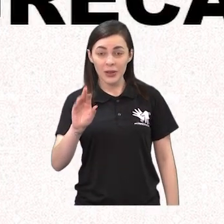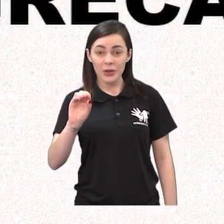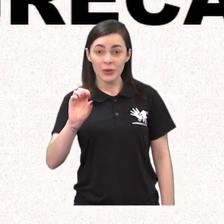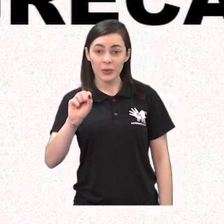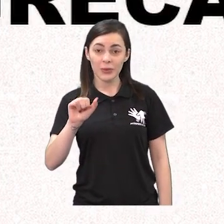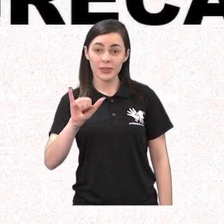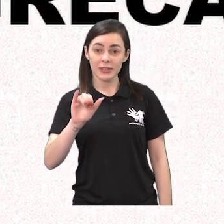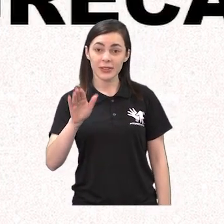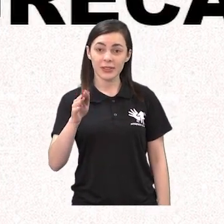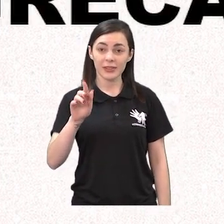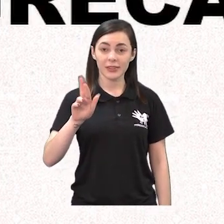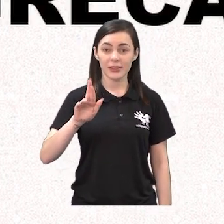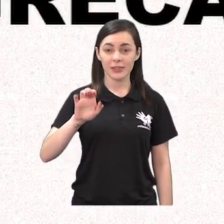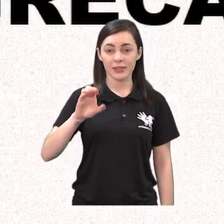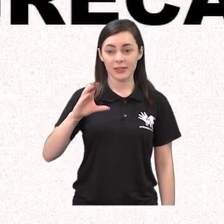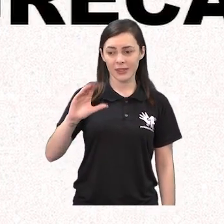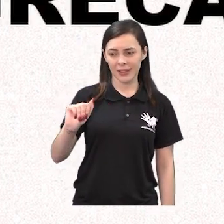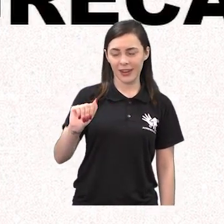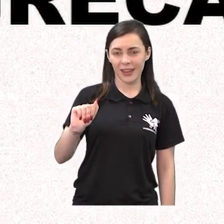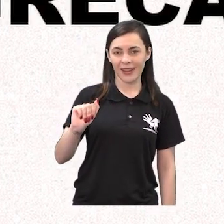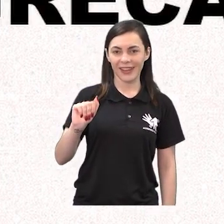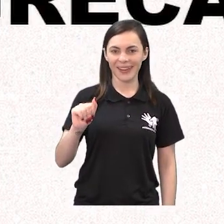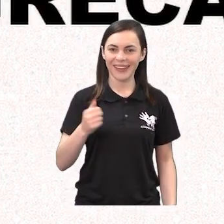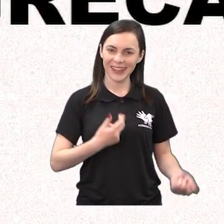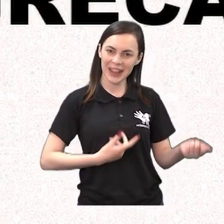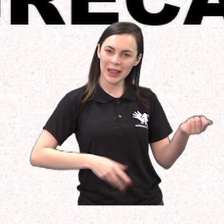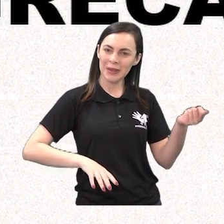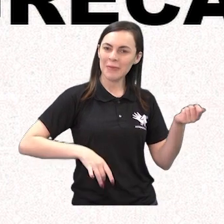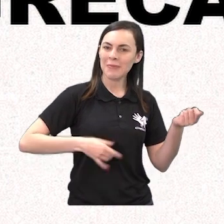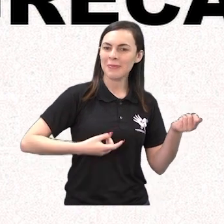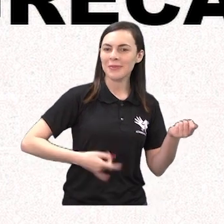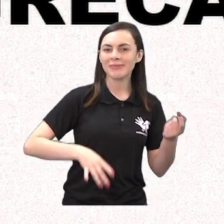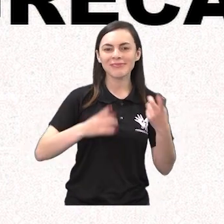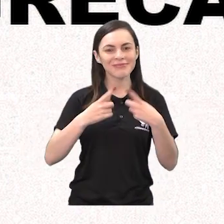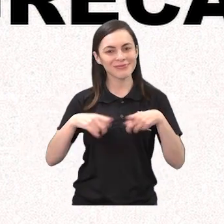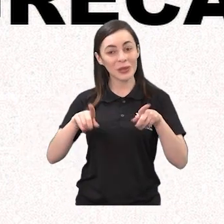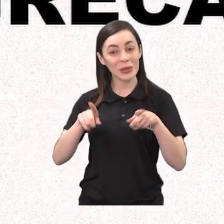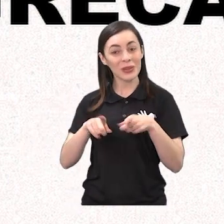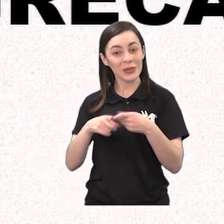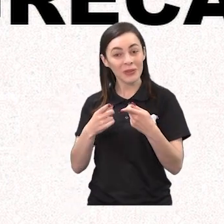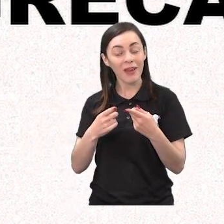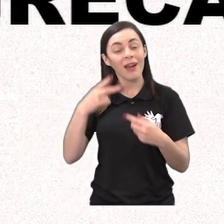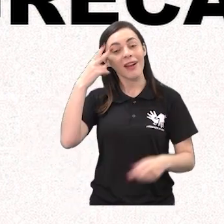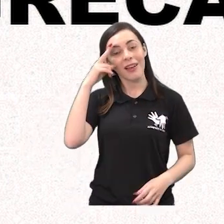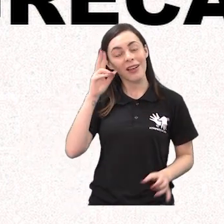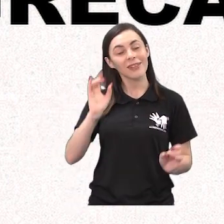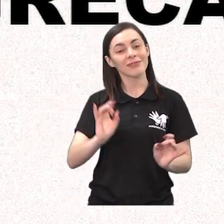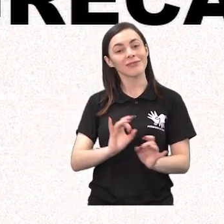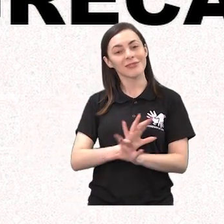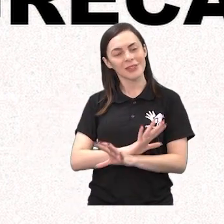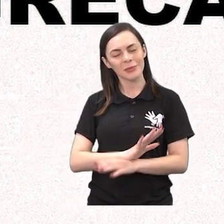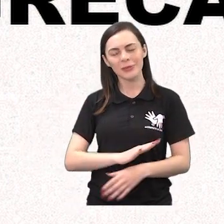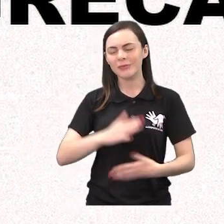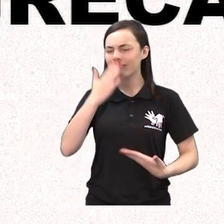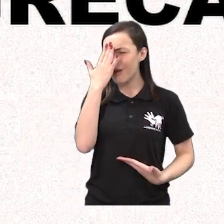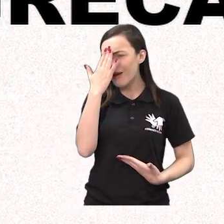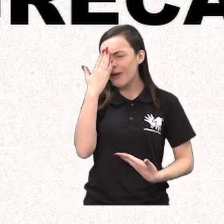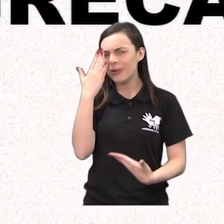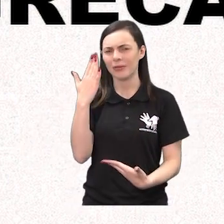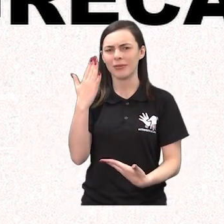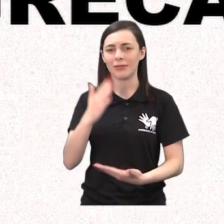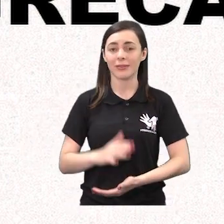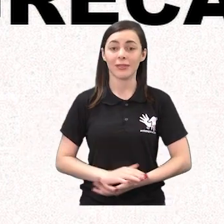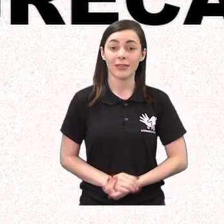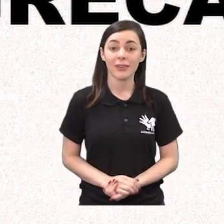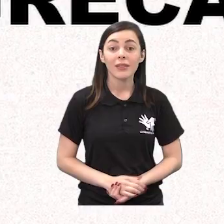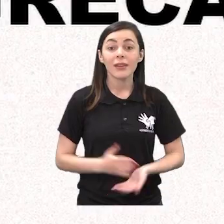a Rosi Greca. Ela, então, fez toda aquela parte da música do Ari Areia, né? E finalizou a nossa história. Muito obrigada,